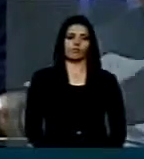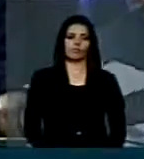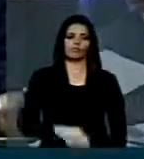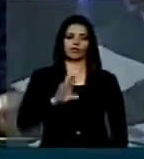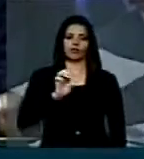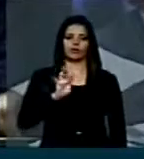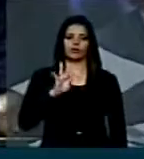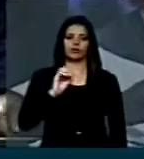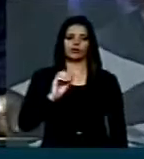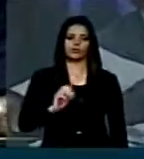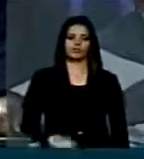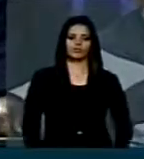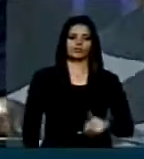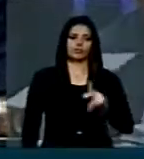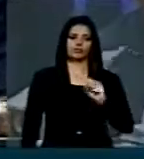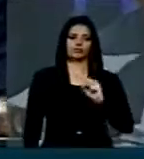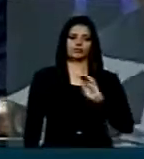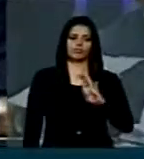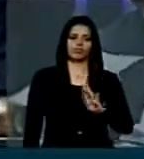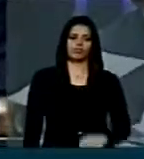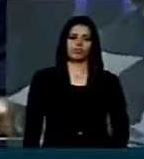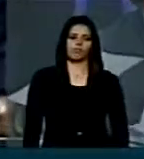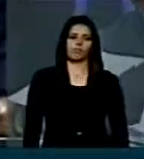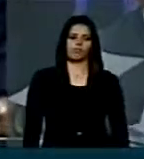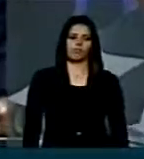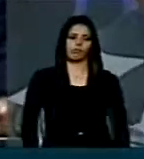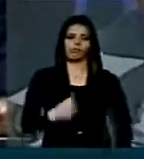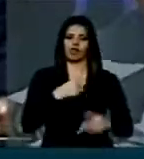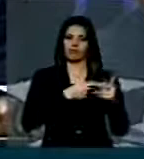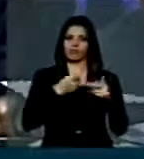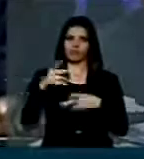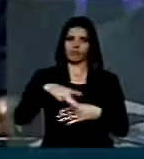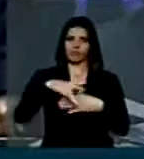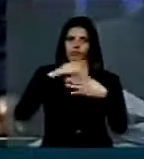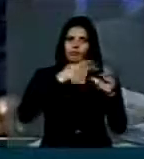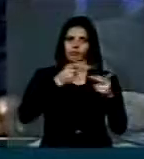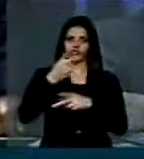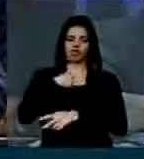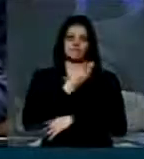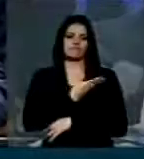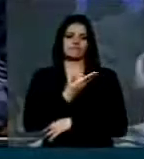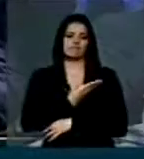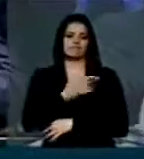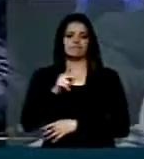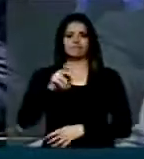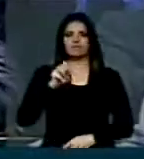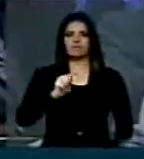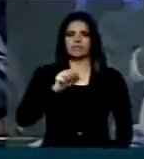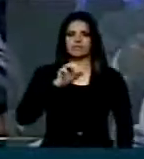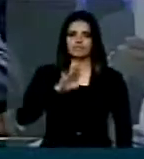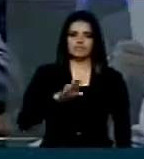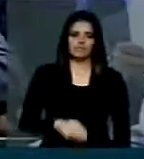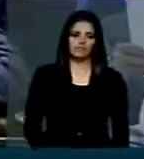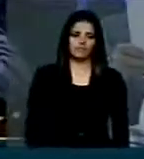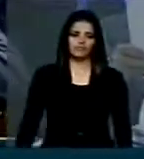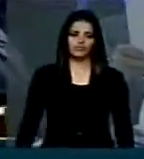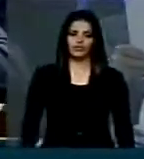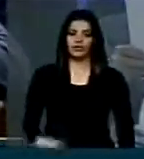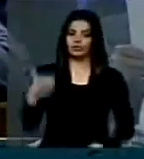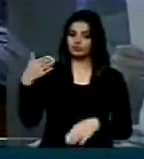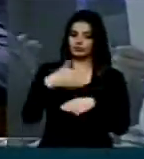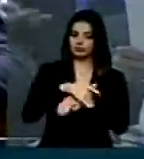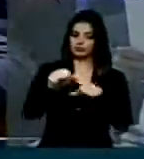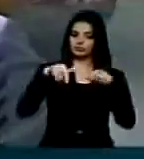Deputado Beto Albuquerque, PSB, não. Líder do PSB. Convidar os colegas de bancada do PSB para vir